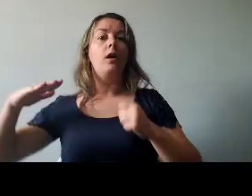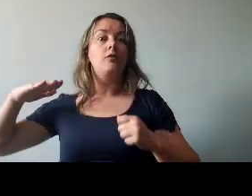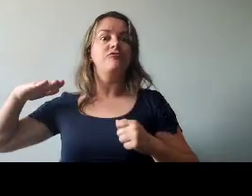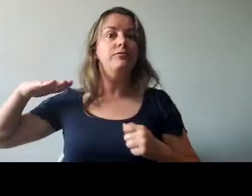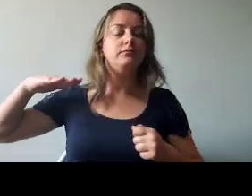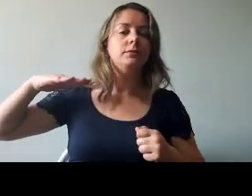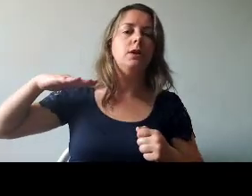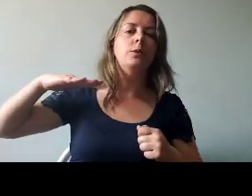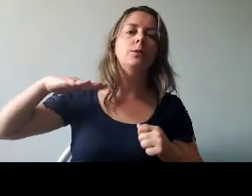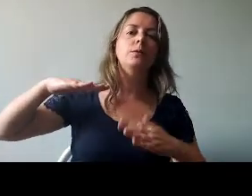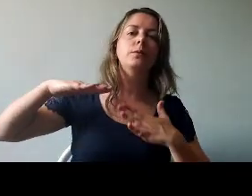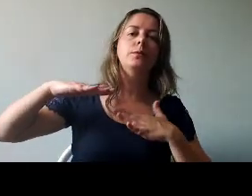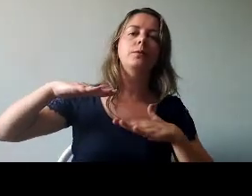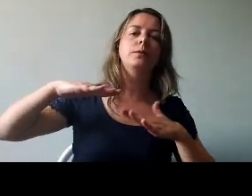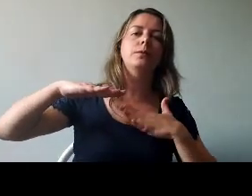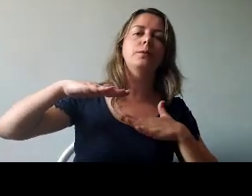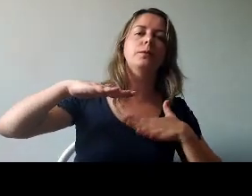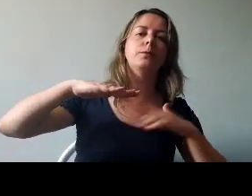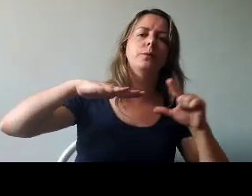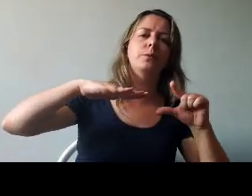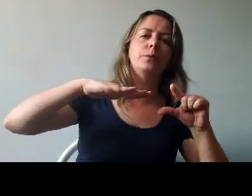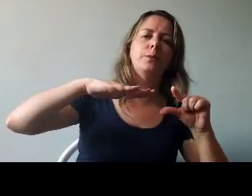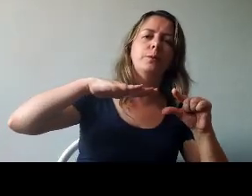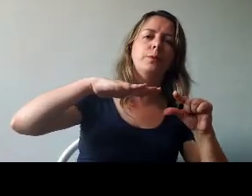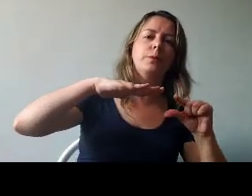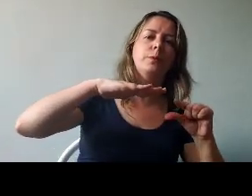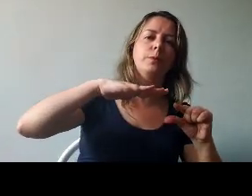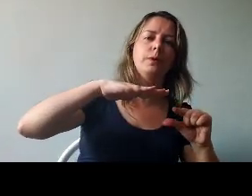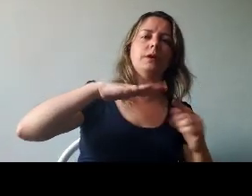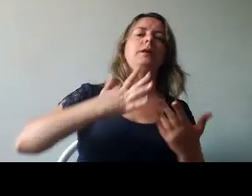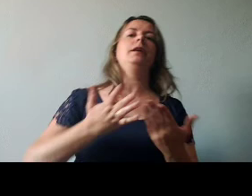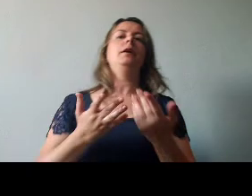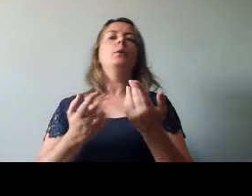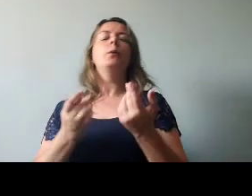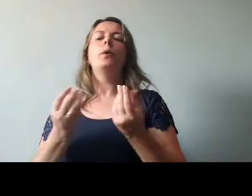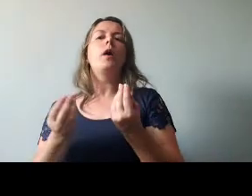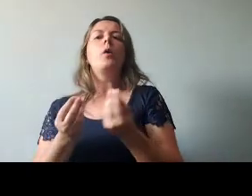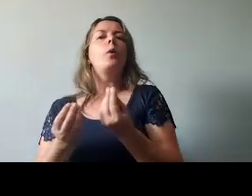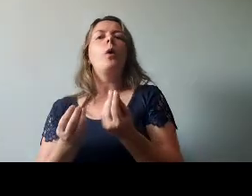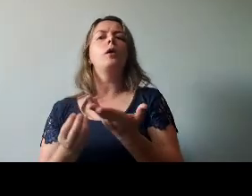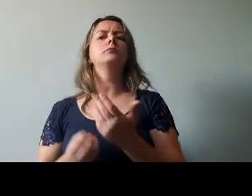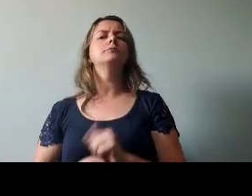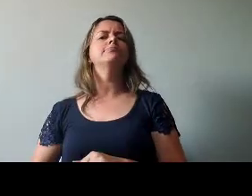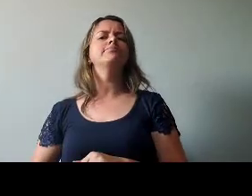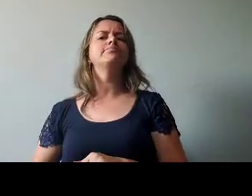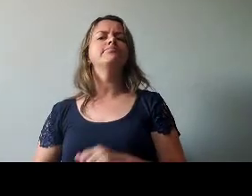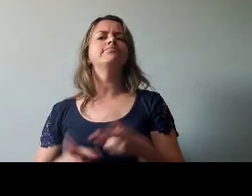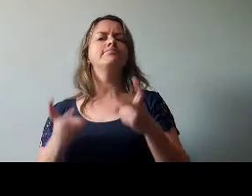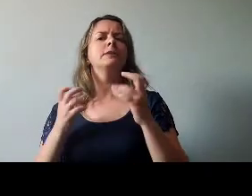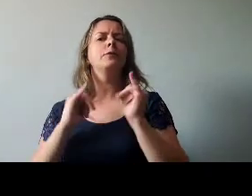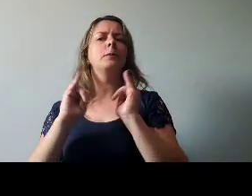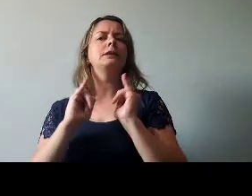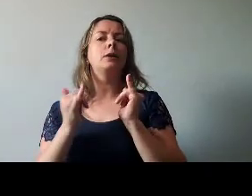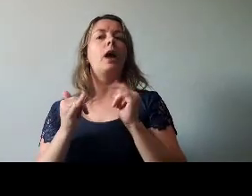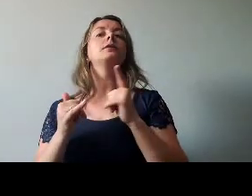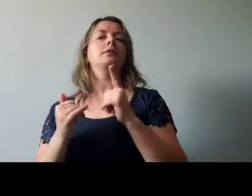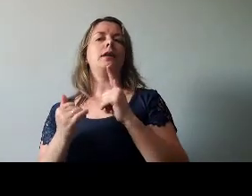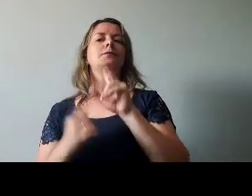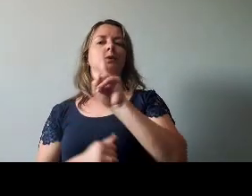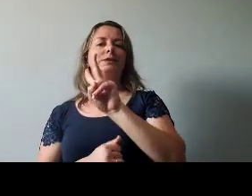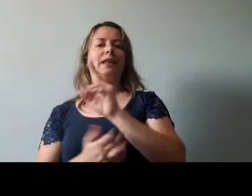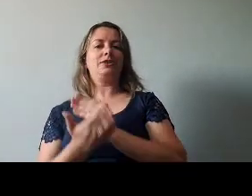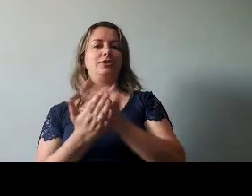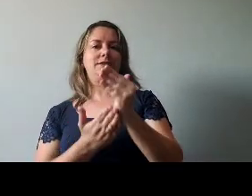percorrer 36 metros. Então, o que a gente já tem de informação? Velocidade inicial 20, aceleração